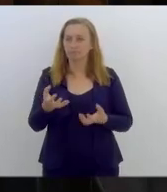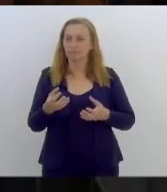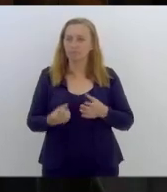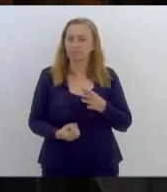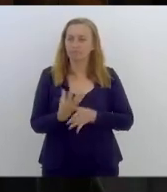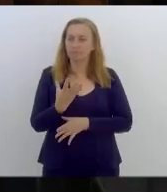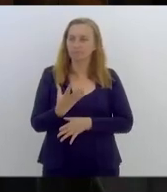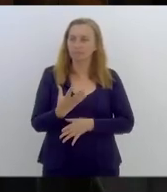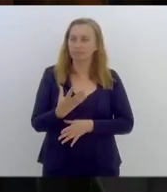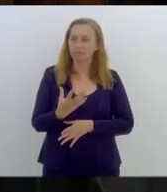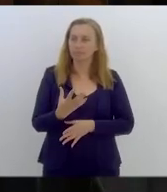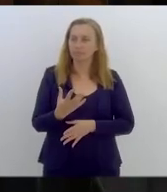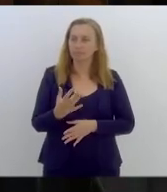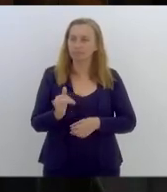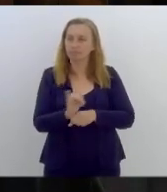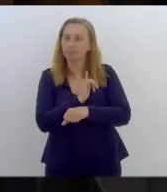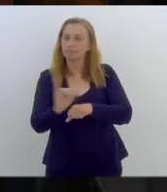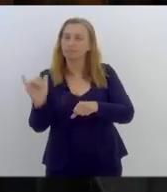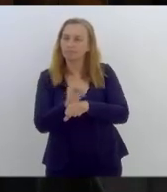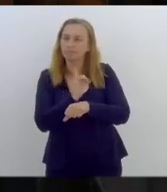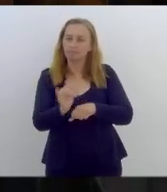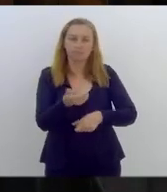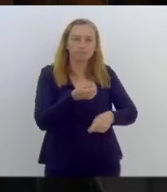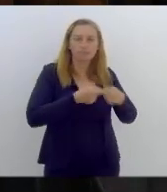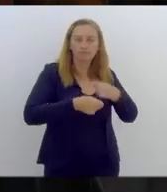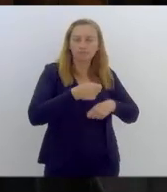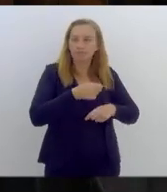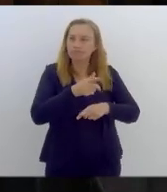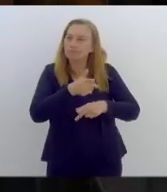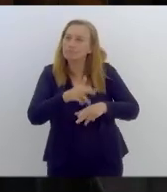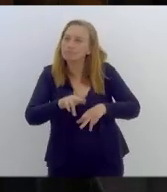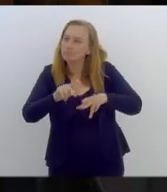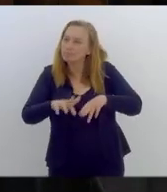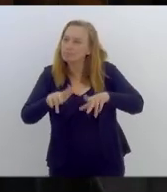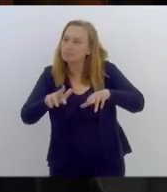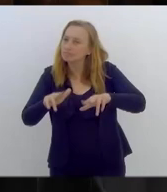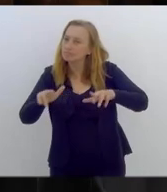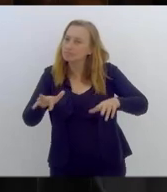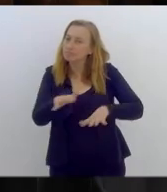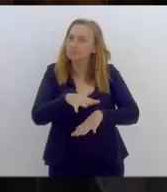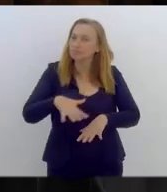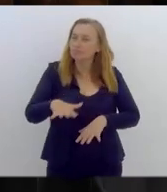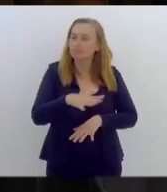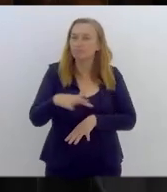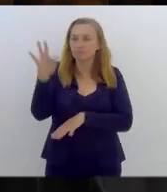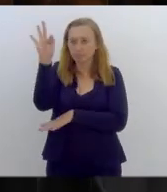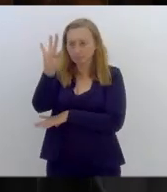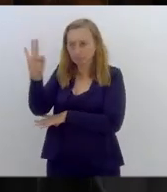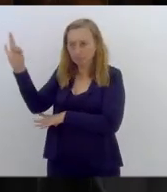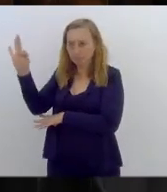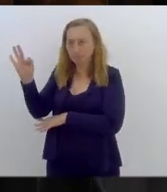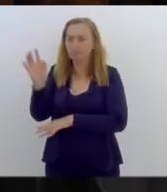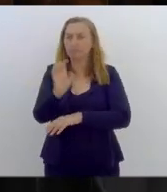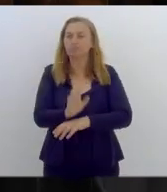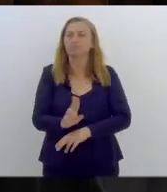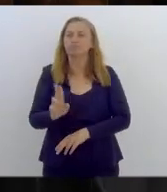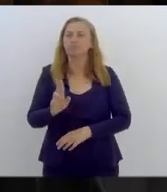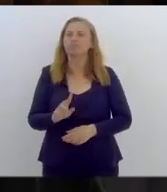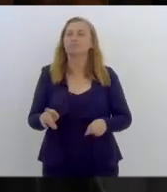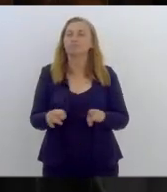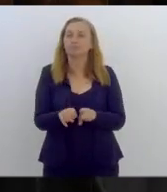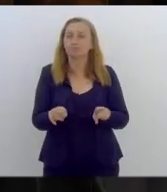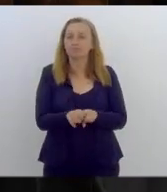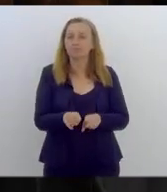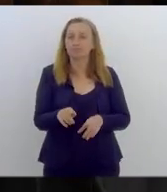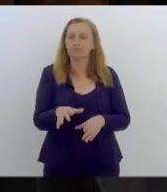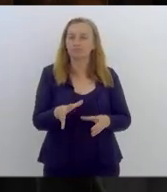uma saída negociada entre os diversos entes federativos e a união que também é um